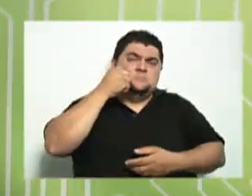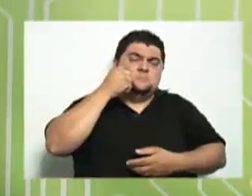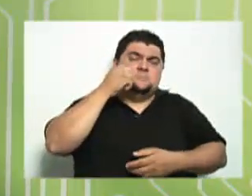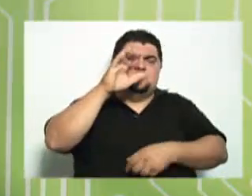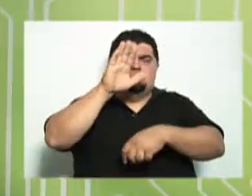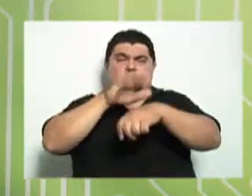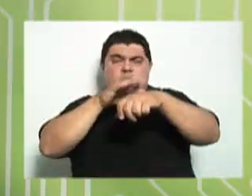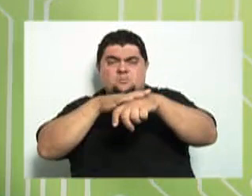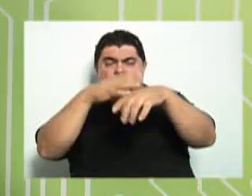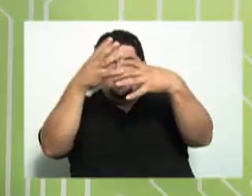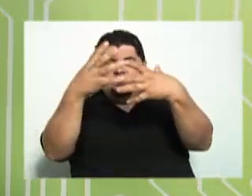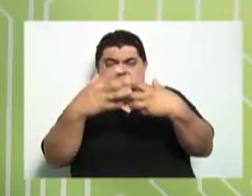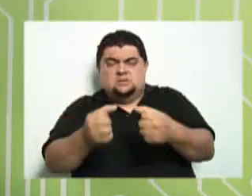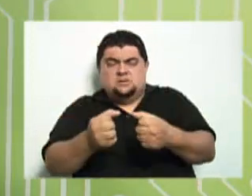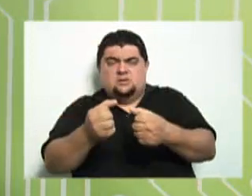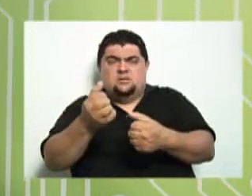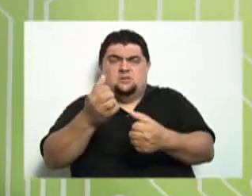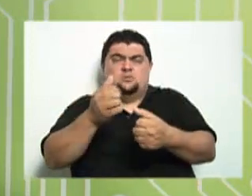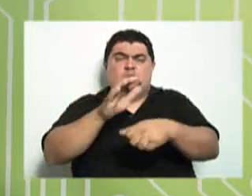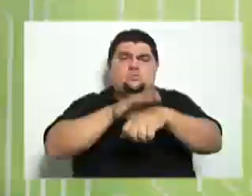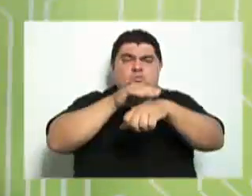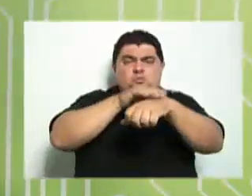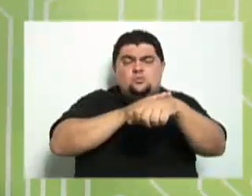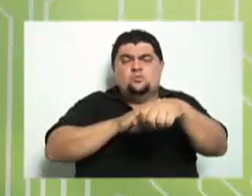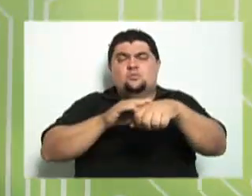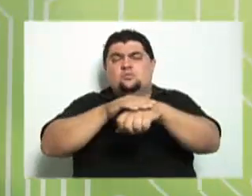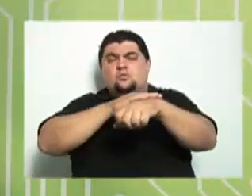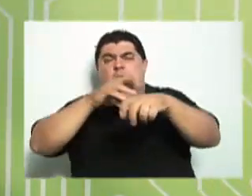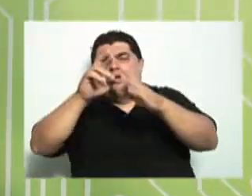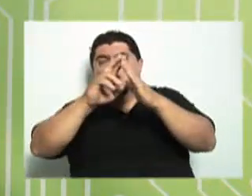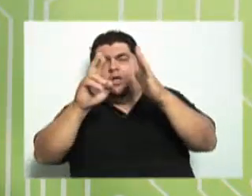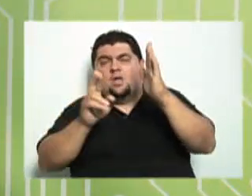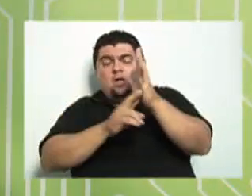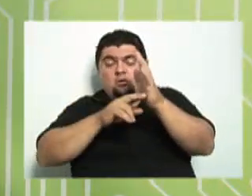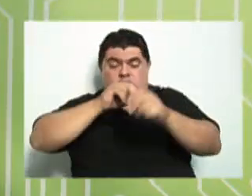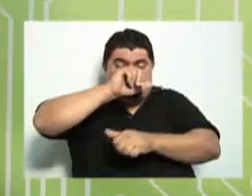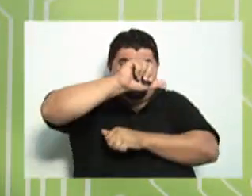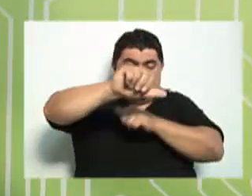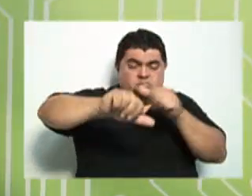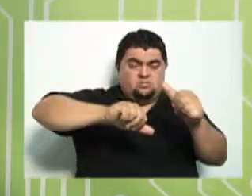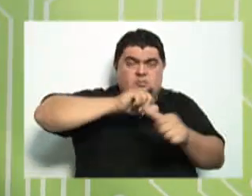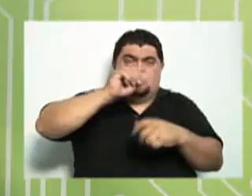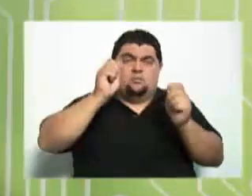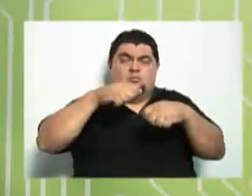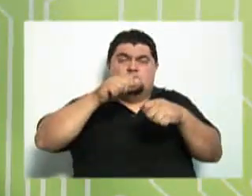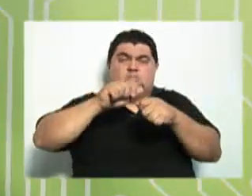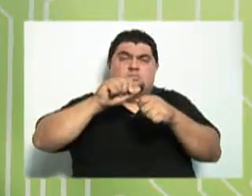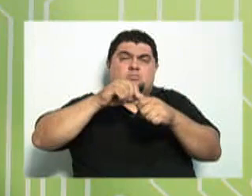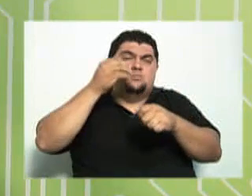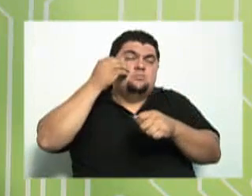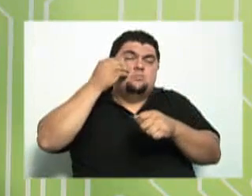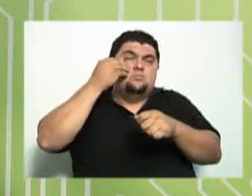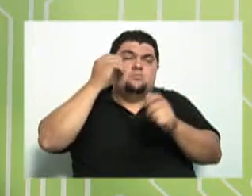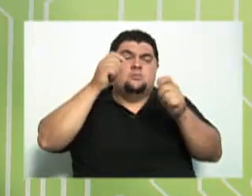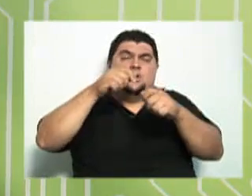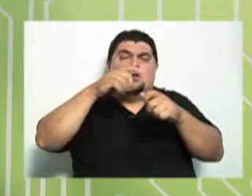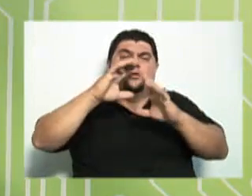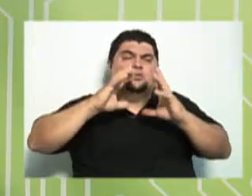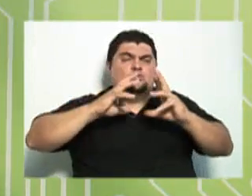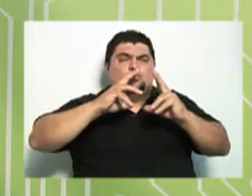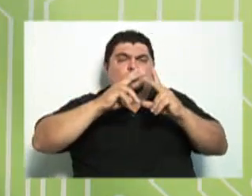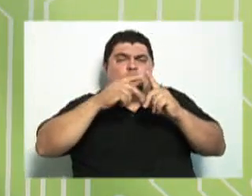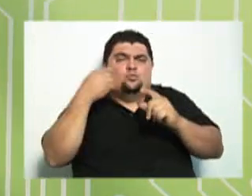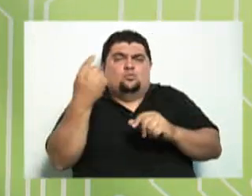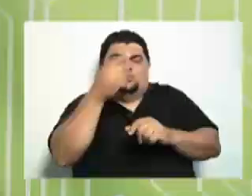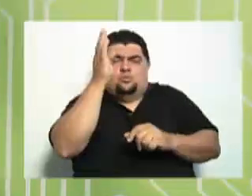boas regras, tenta melhorar as regras do nosso jogo para tornar a possibilidade de ganhar a vida aqui no Brasil ser